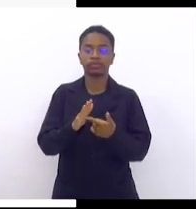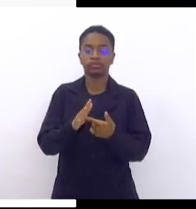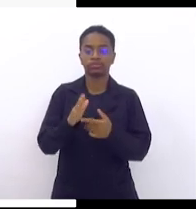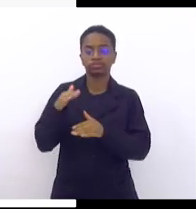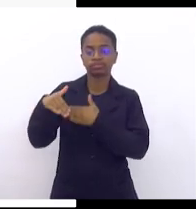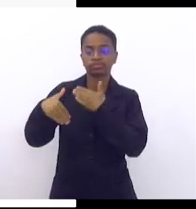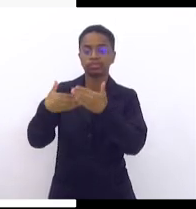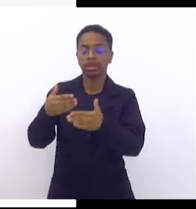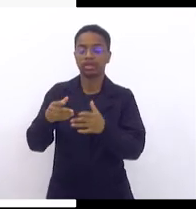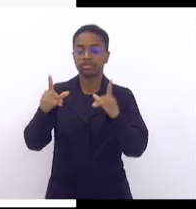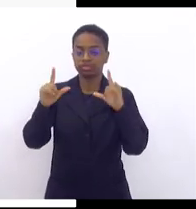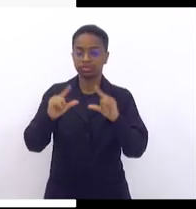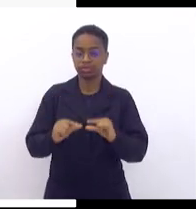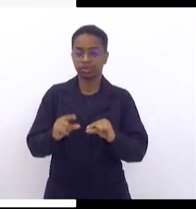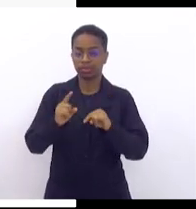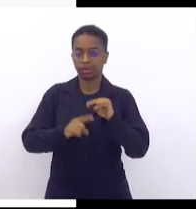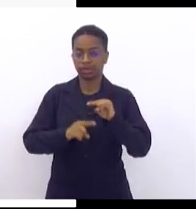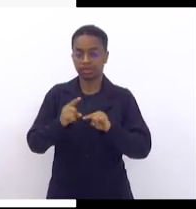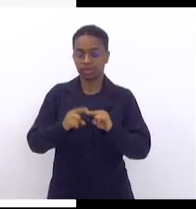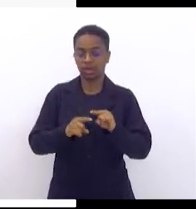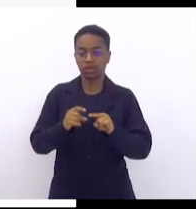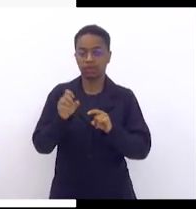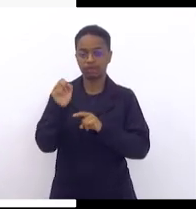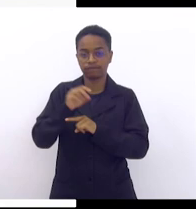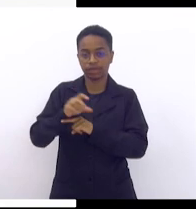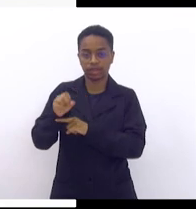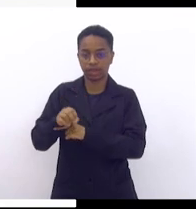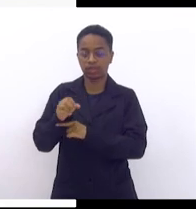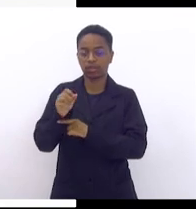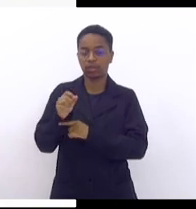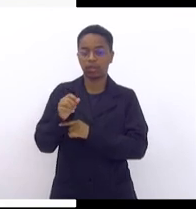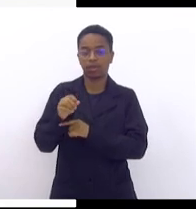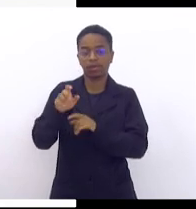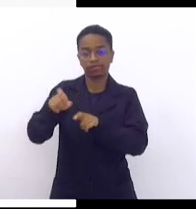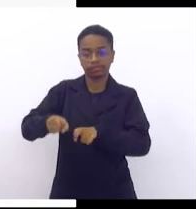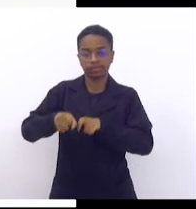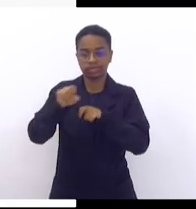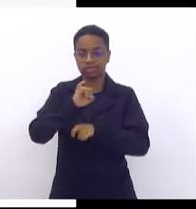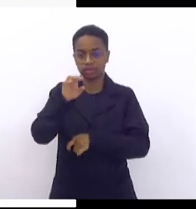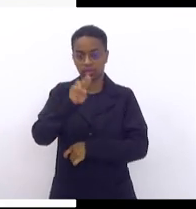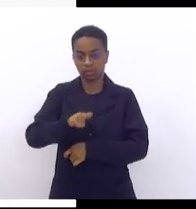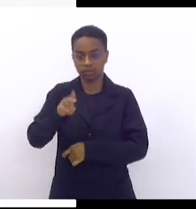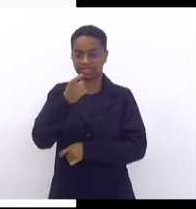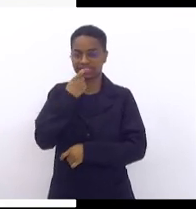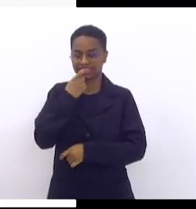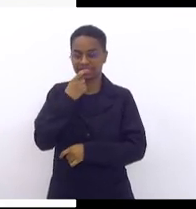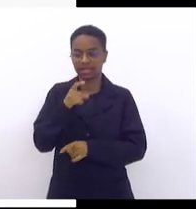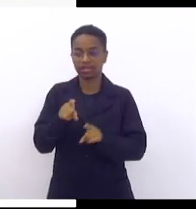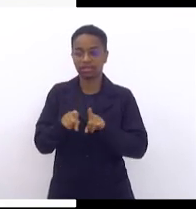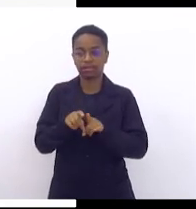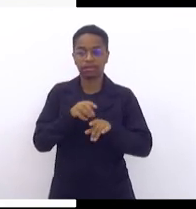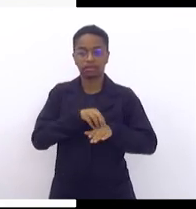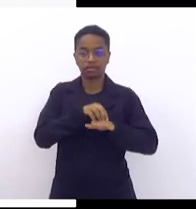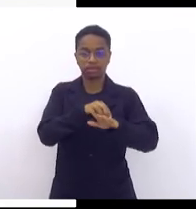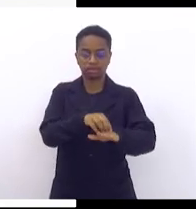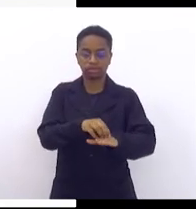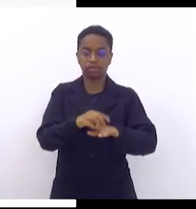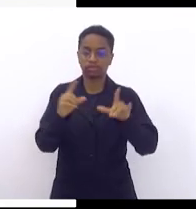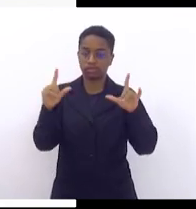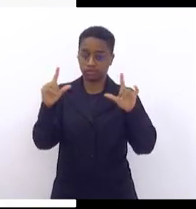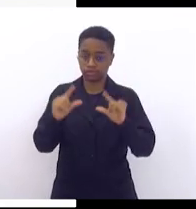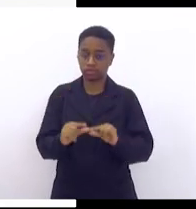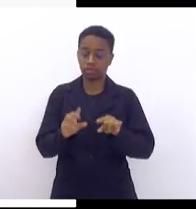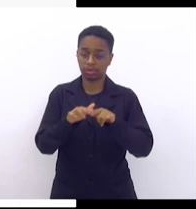de defensivos agrícolas utilizando o plástico no transporte re muito exatamente